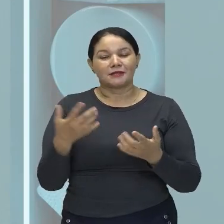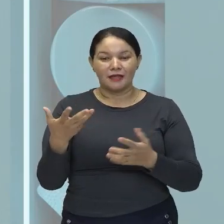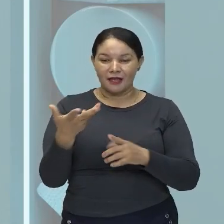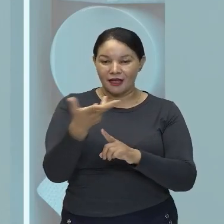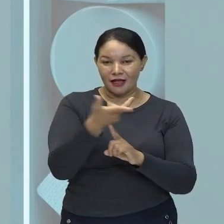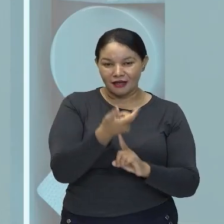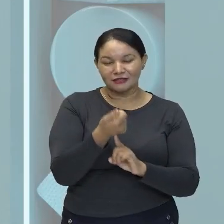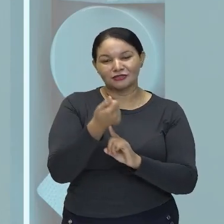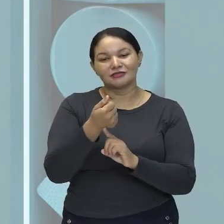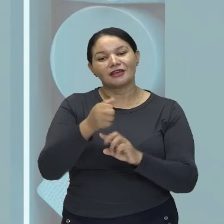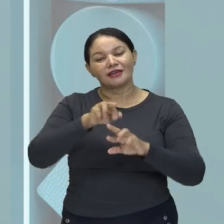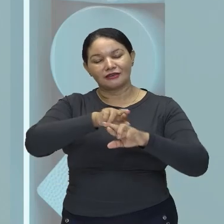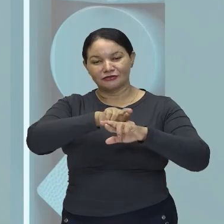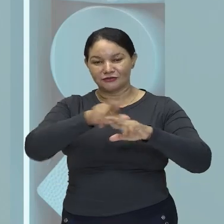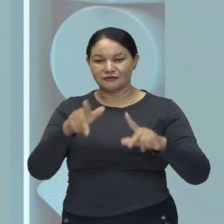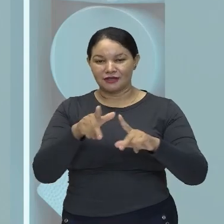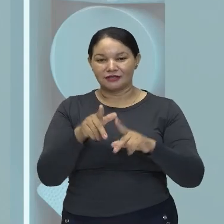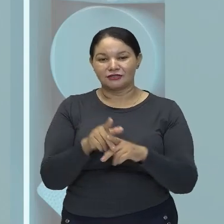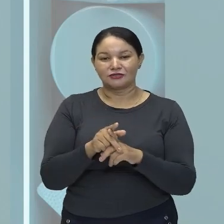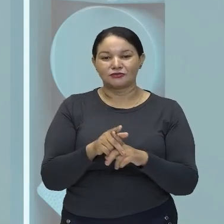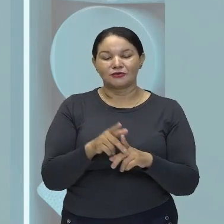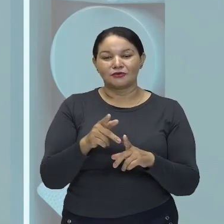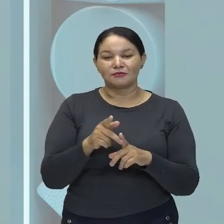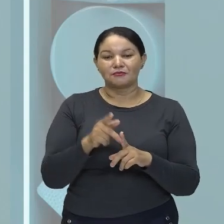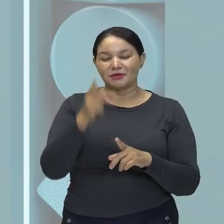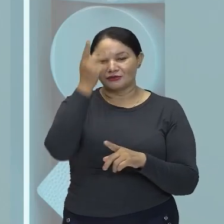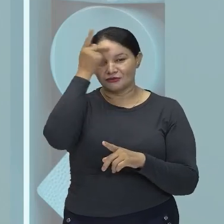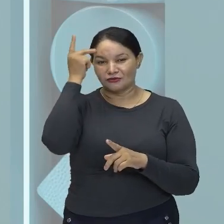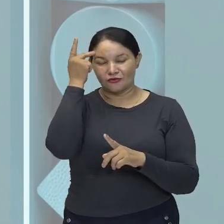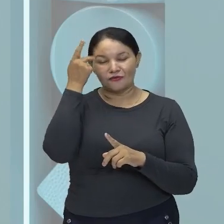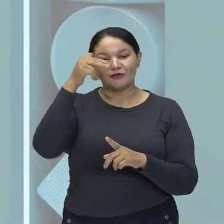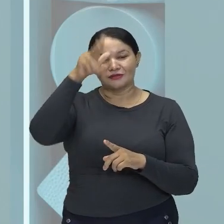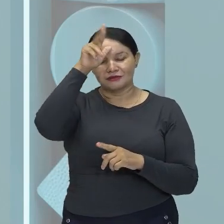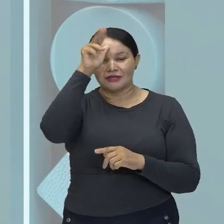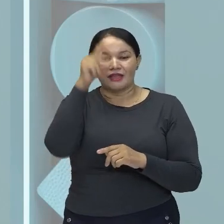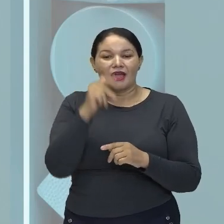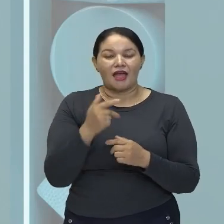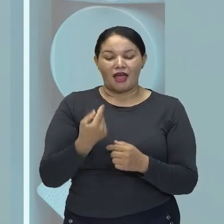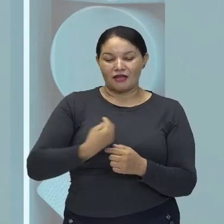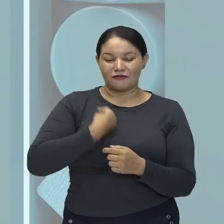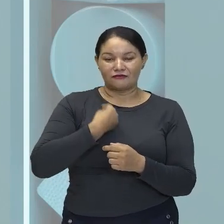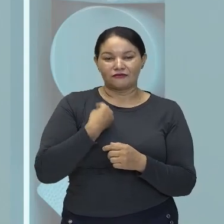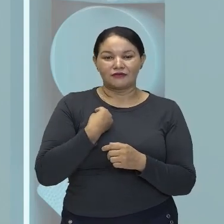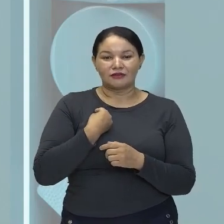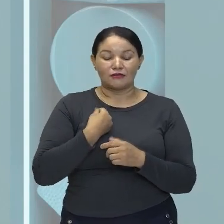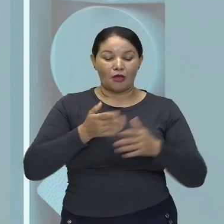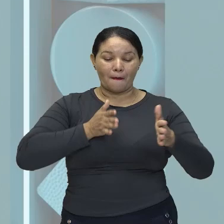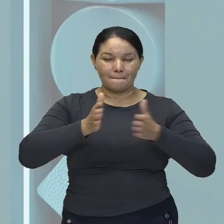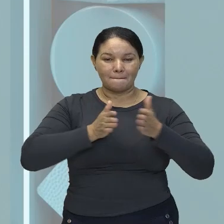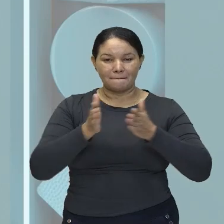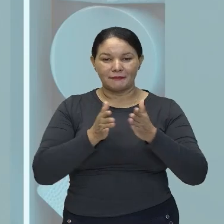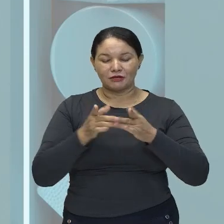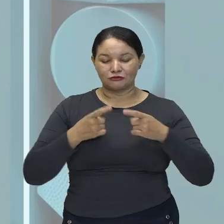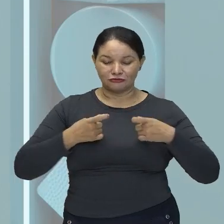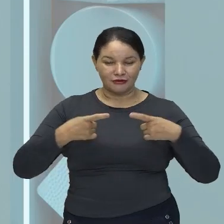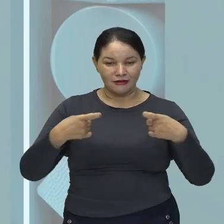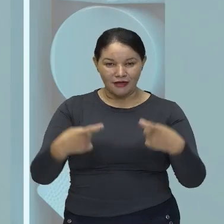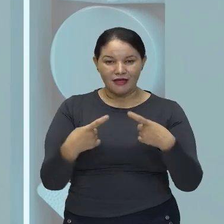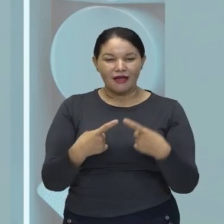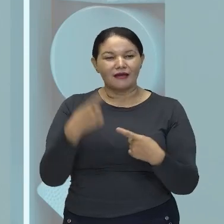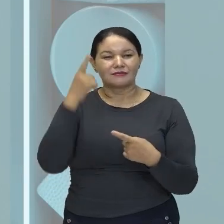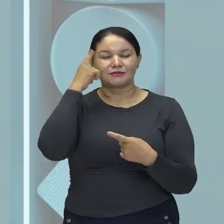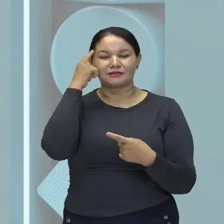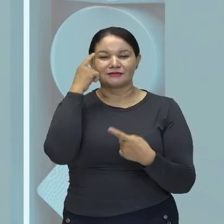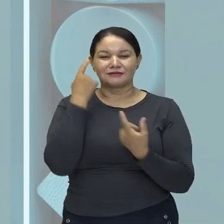Porque os dadaístas ali viveram num período de guerra e por viver nesse período de guerra, pensar em fazer arte